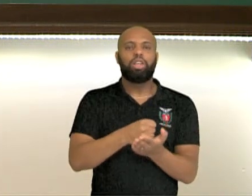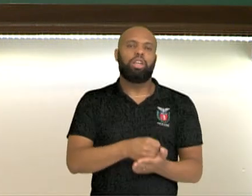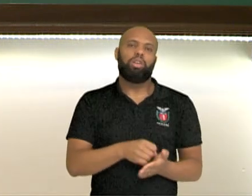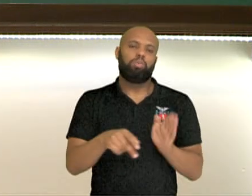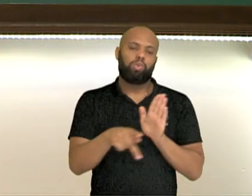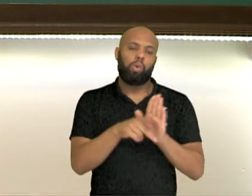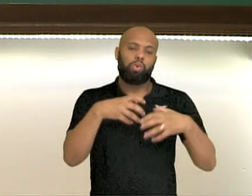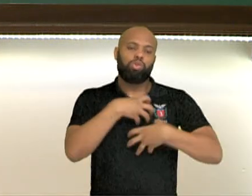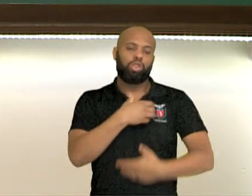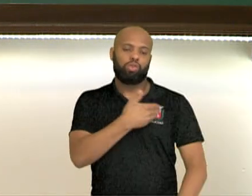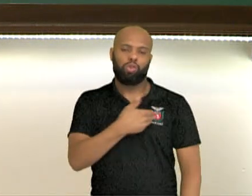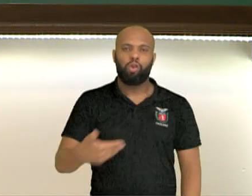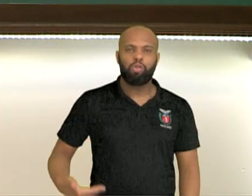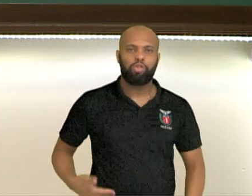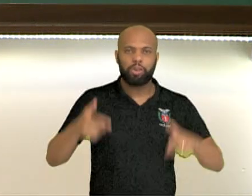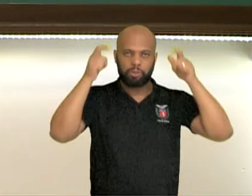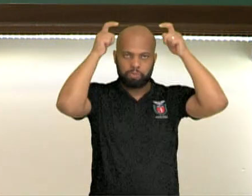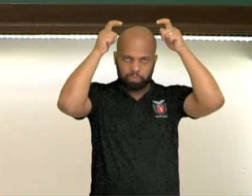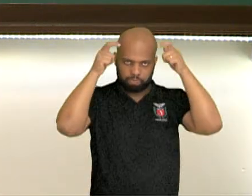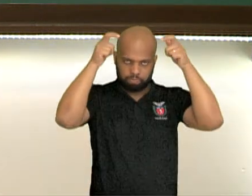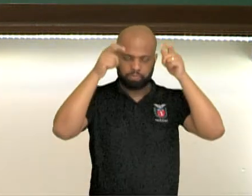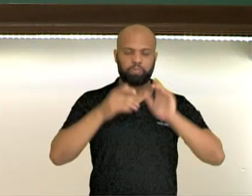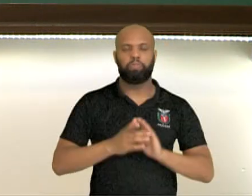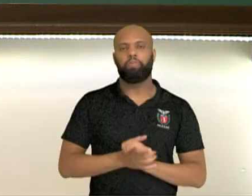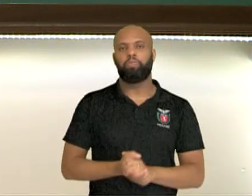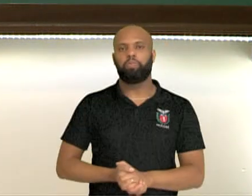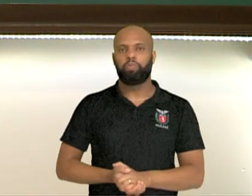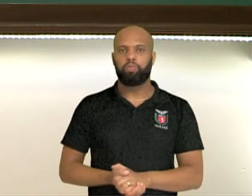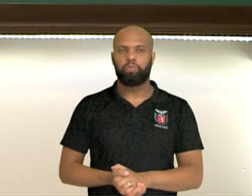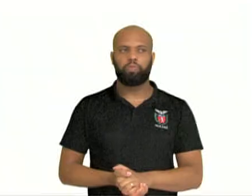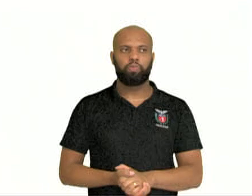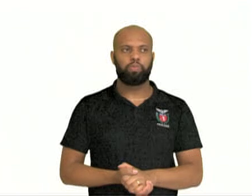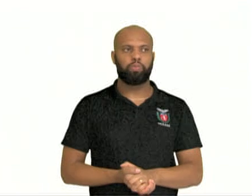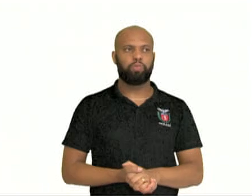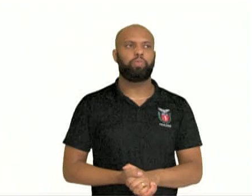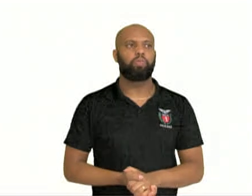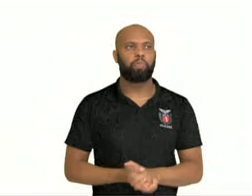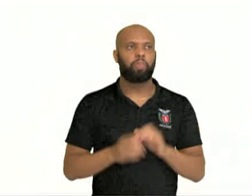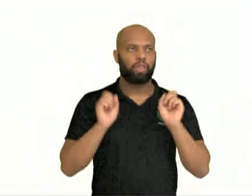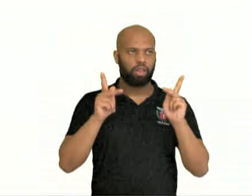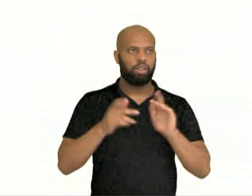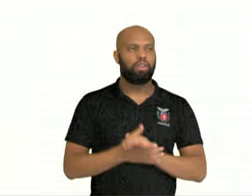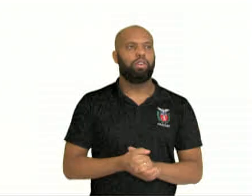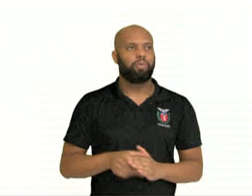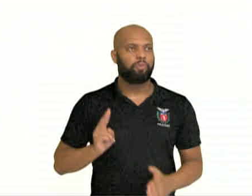uma virtude, né, para o auxílio ao príncipe, ao governante. Legal?